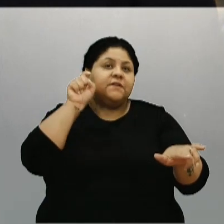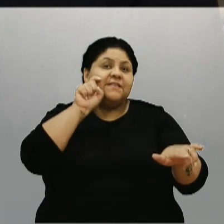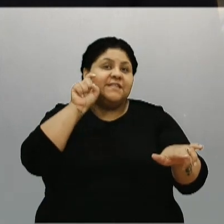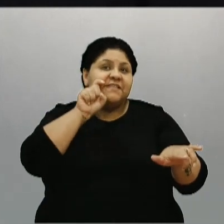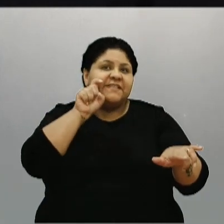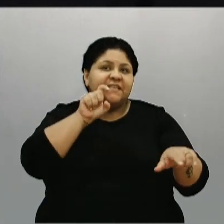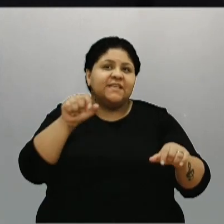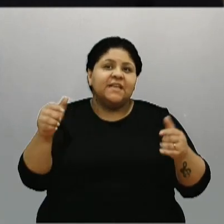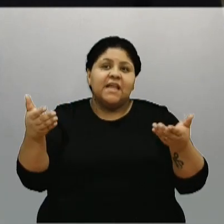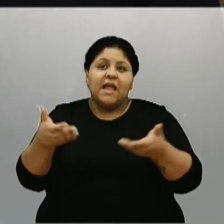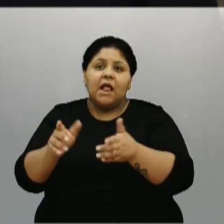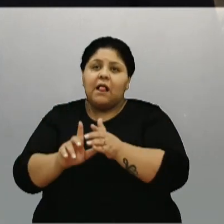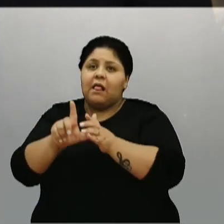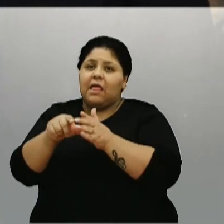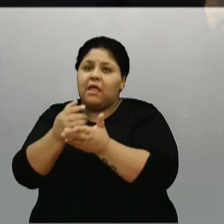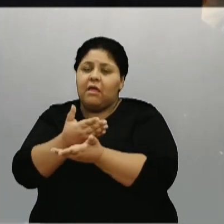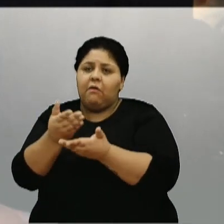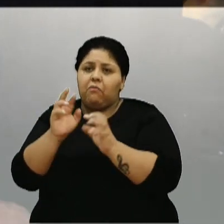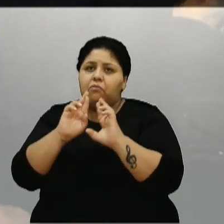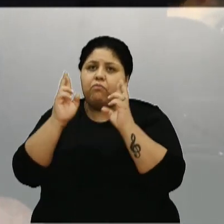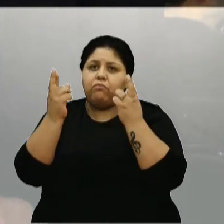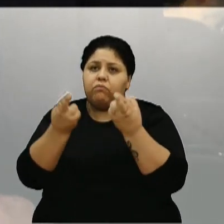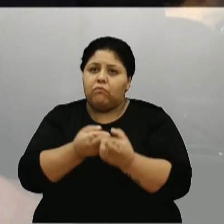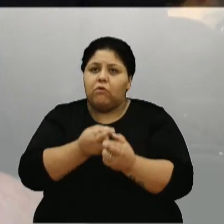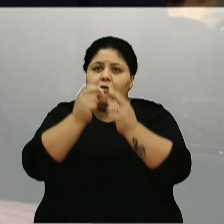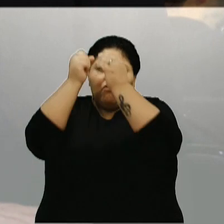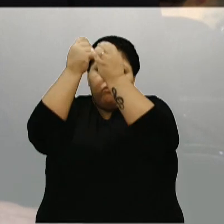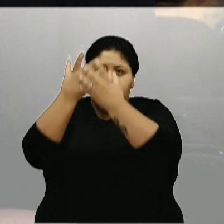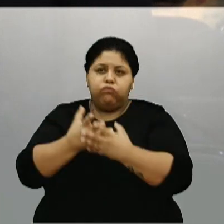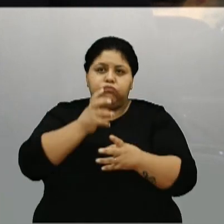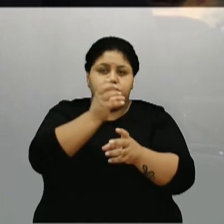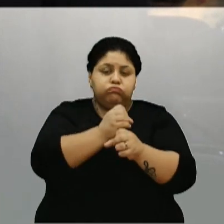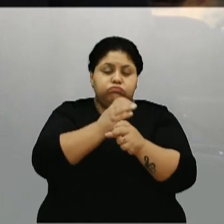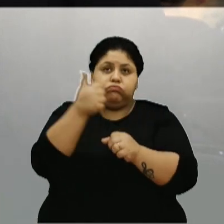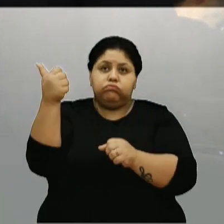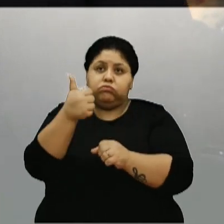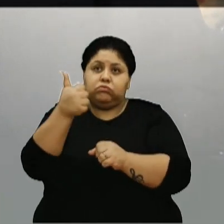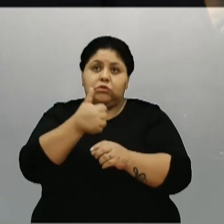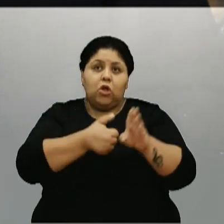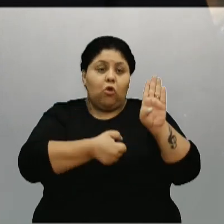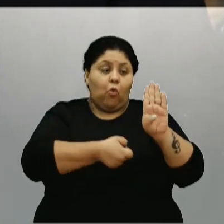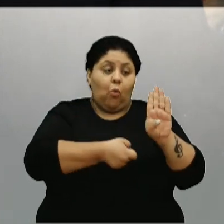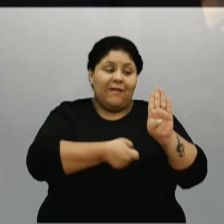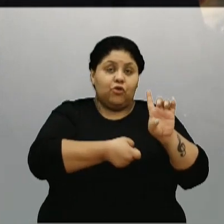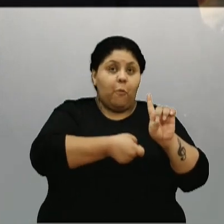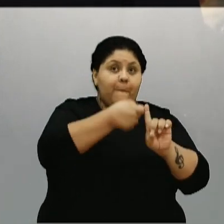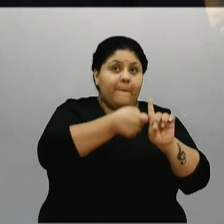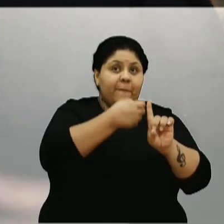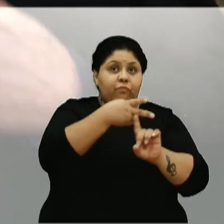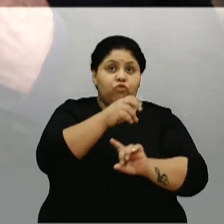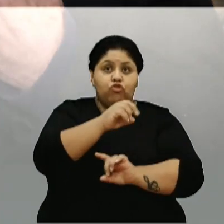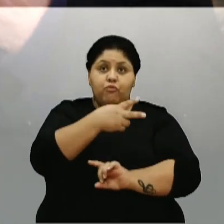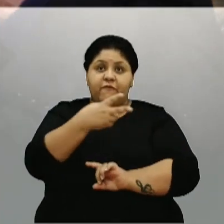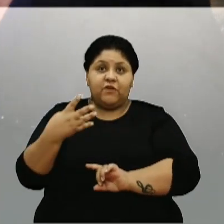onde em instantes inicia a audiência pública de prestação de contas do primeiro quadrimestre de 2024 da Prefeitura de